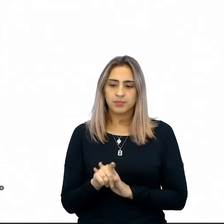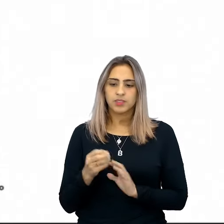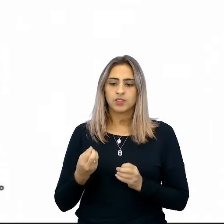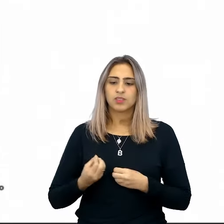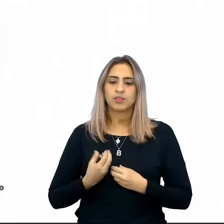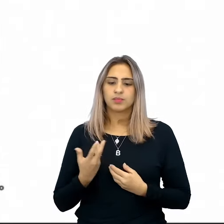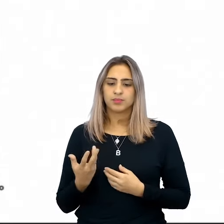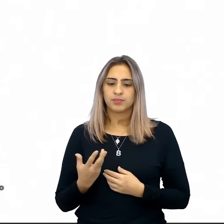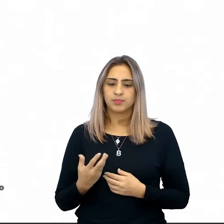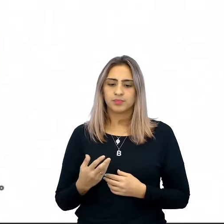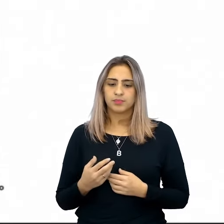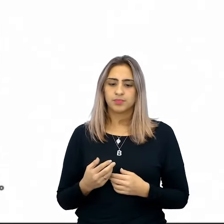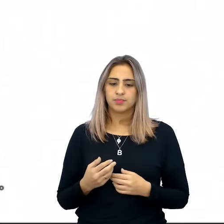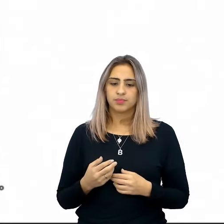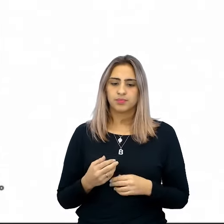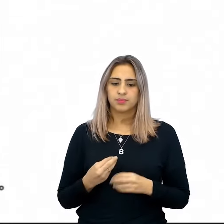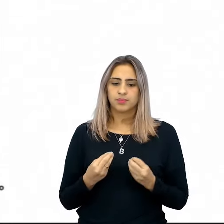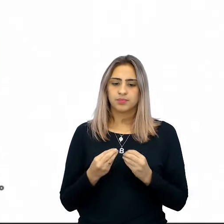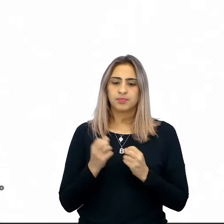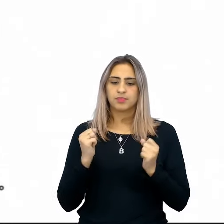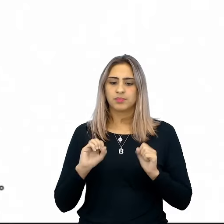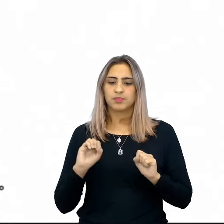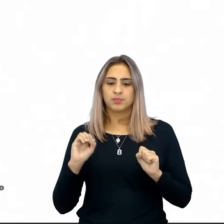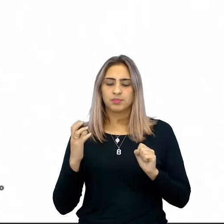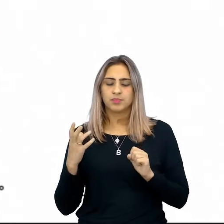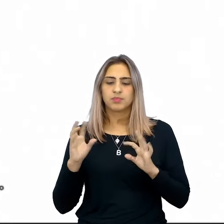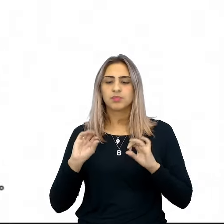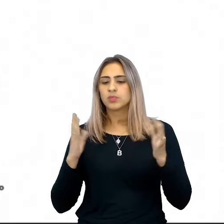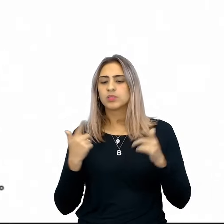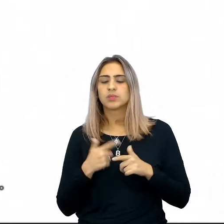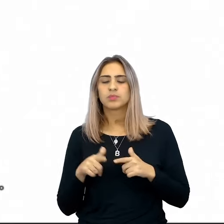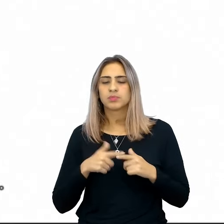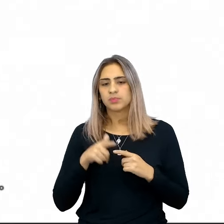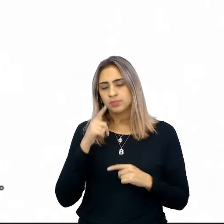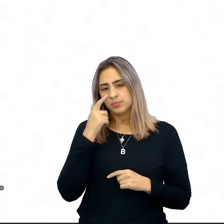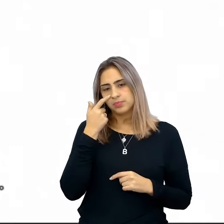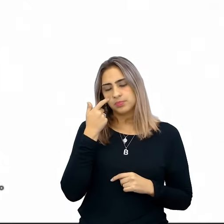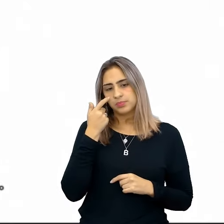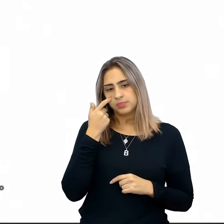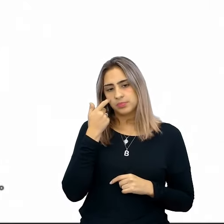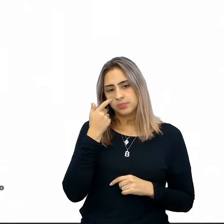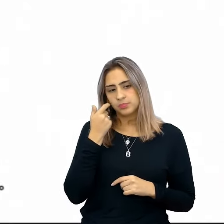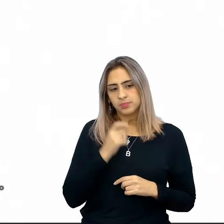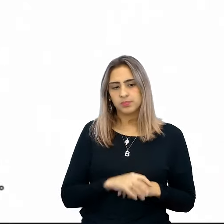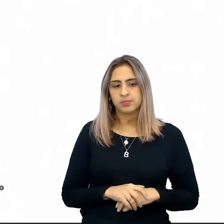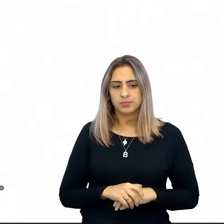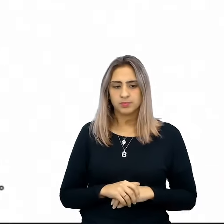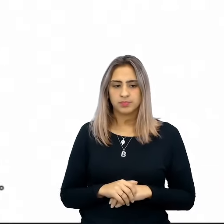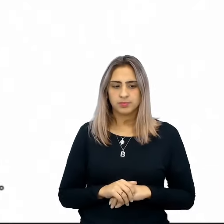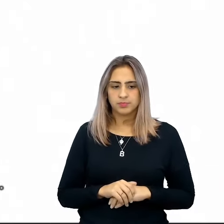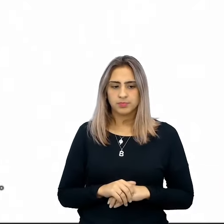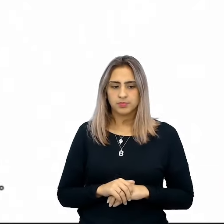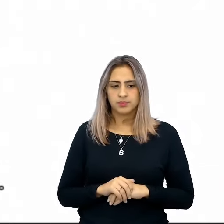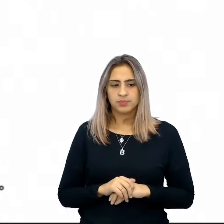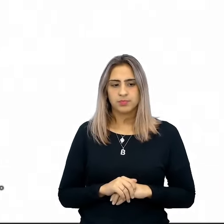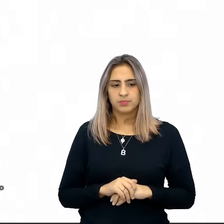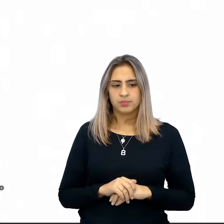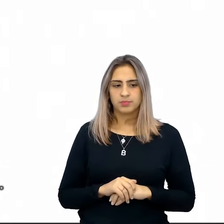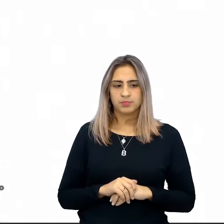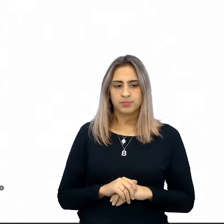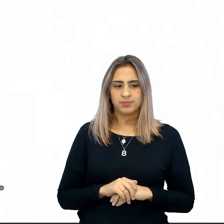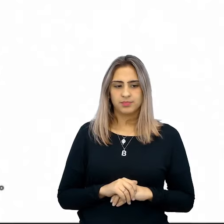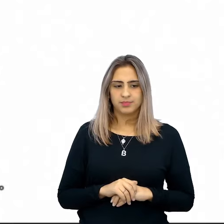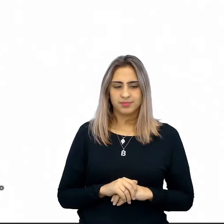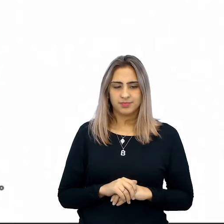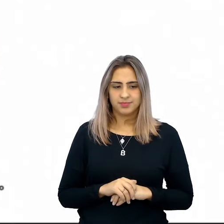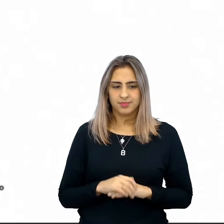dados e as operações, né, que podem resolver essa situação problema. Então, no caso da pergunta, o professor poderia grifar,